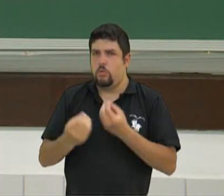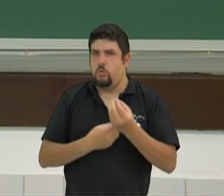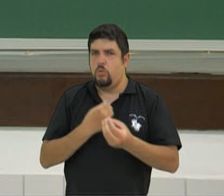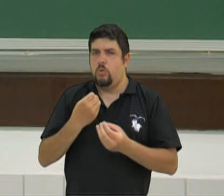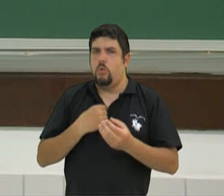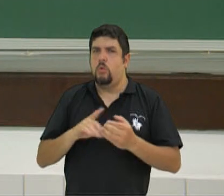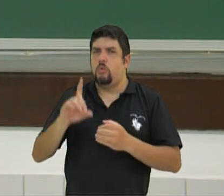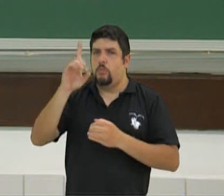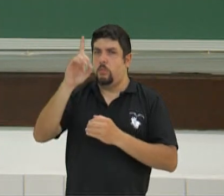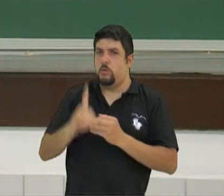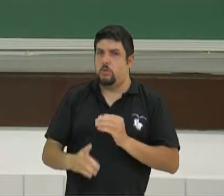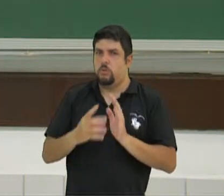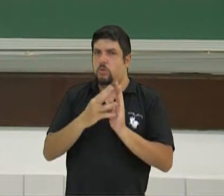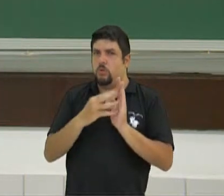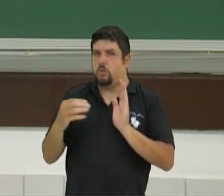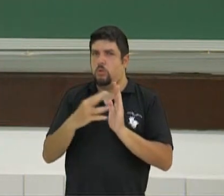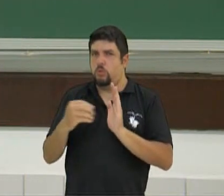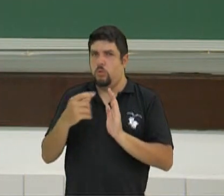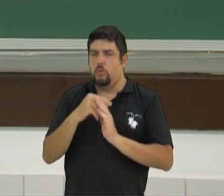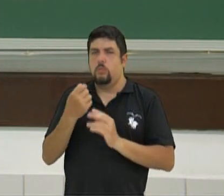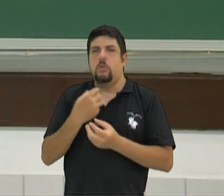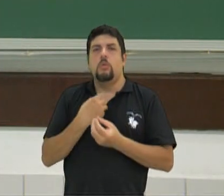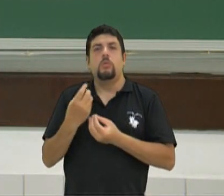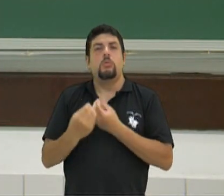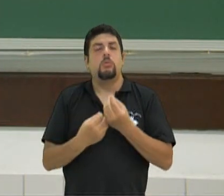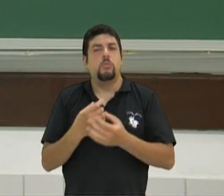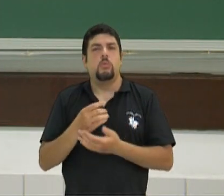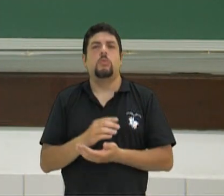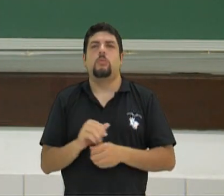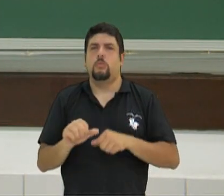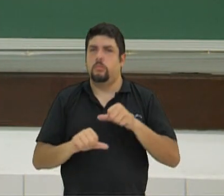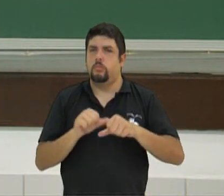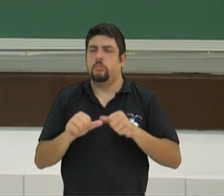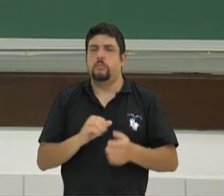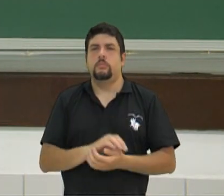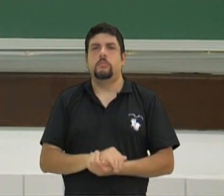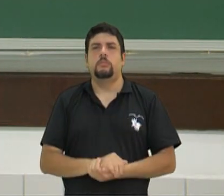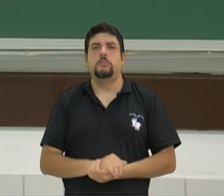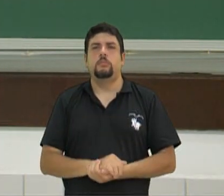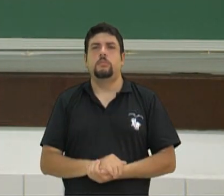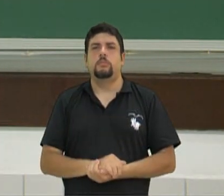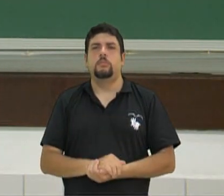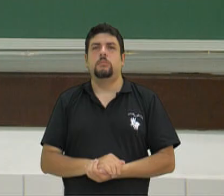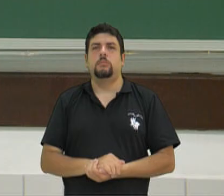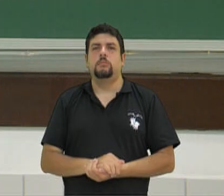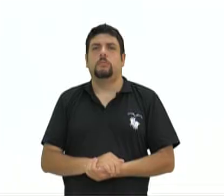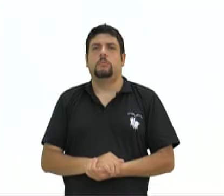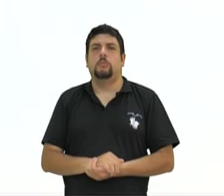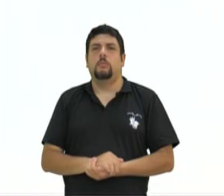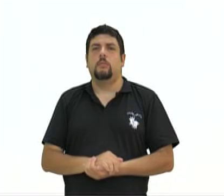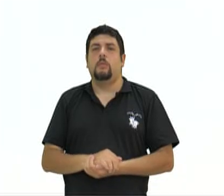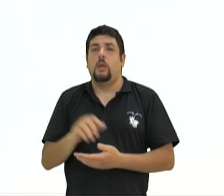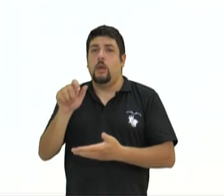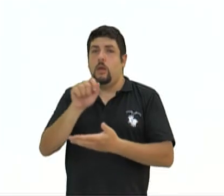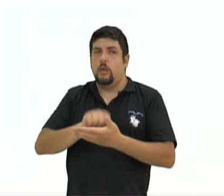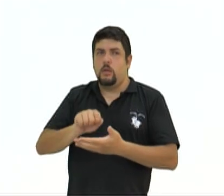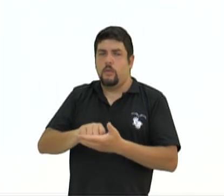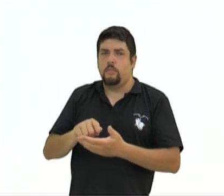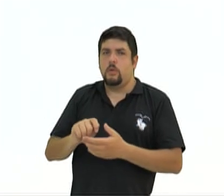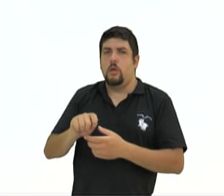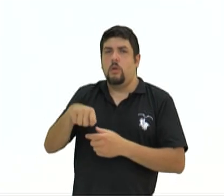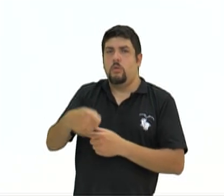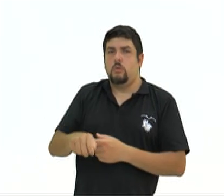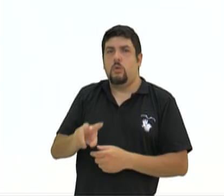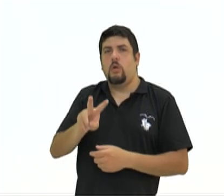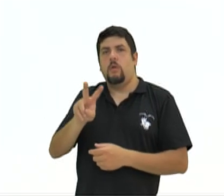copyright, isso aqui vai mudar, né? O copyright no cinema, né? Então, vamos prosseguir. Vamos lá. Escreva sobre os vadevires e Nickelodeon, que é